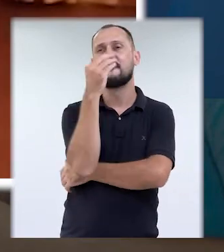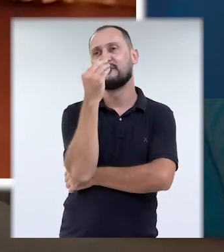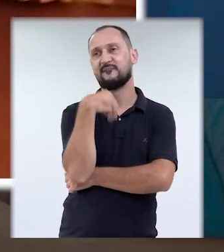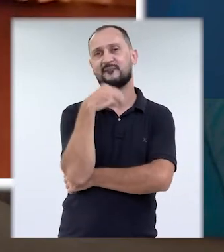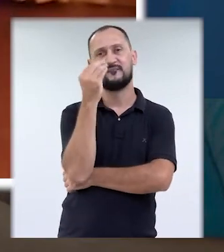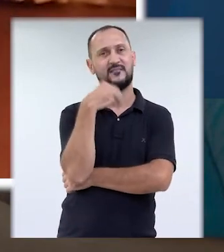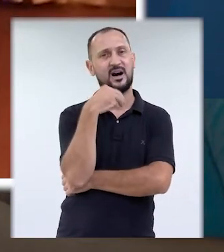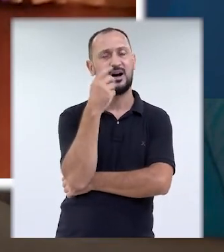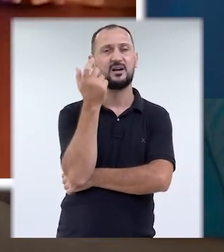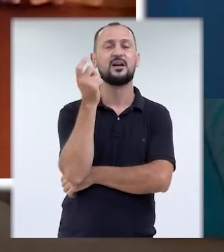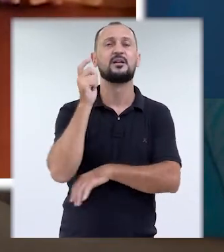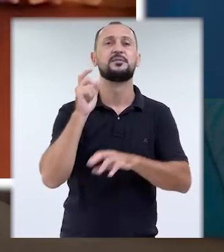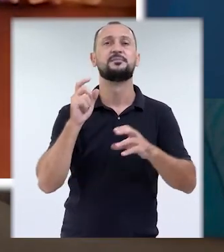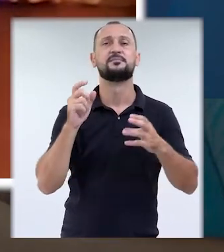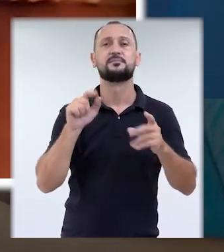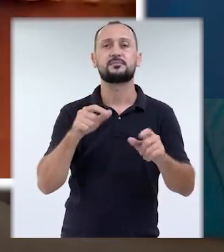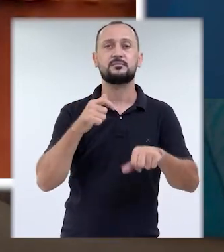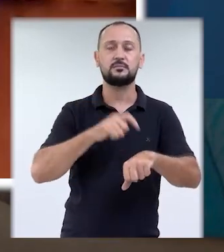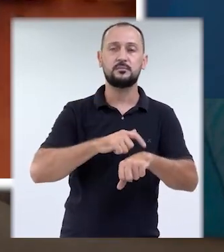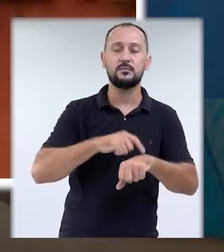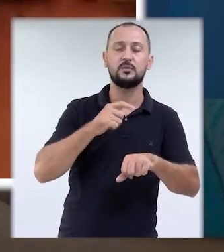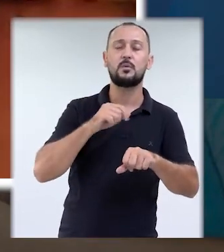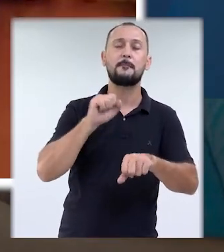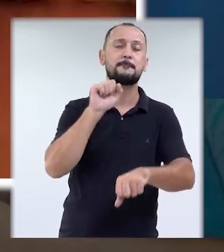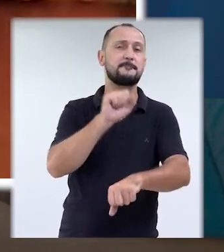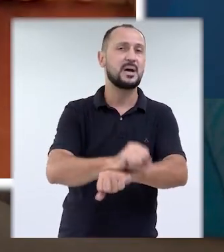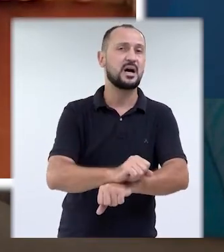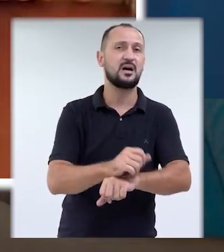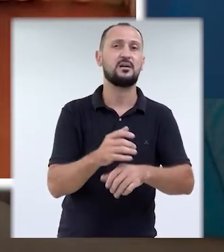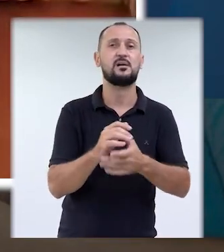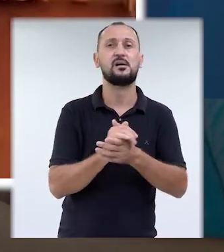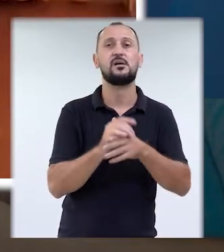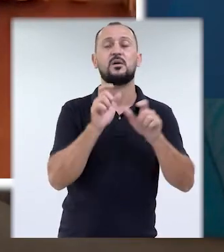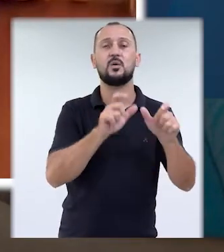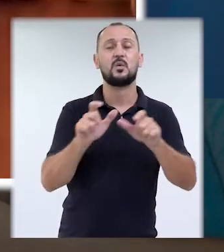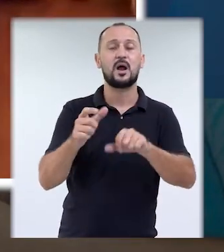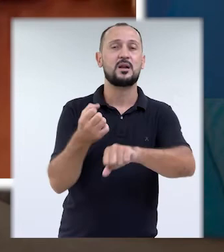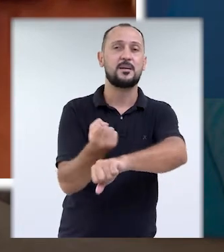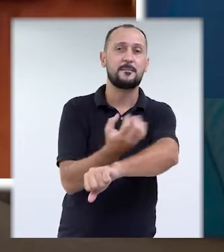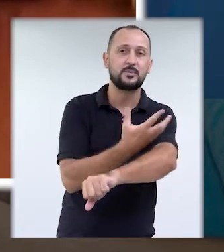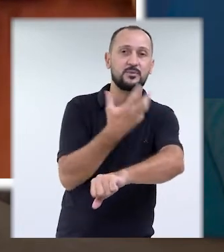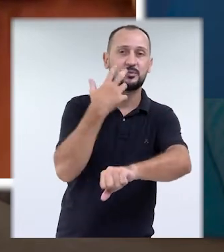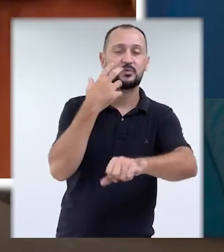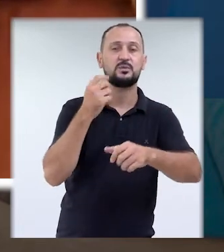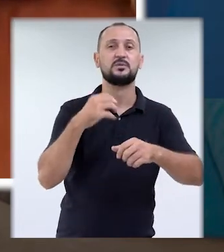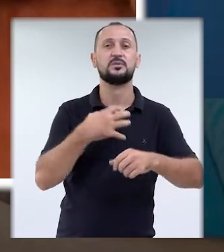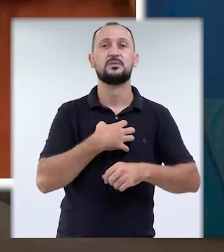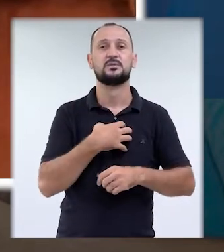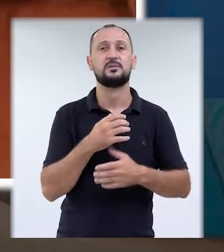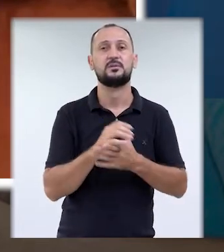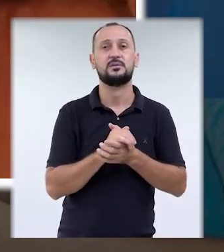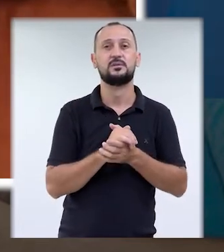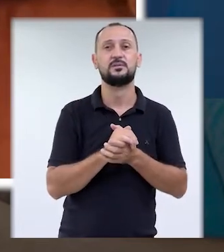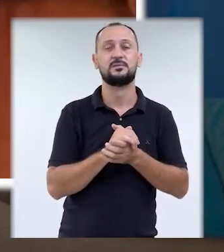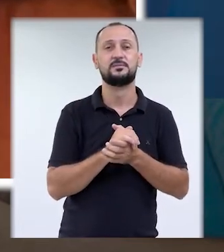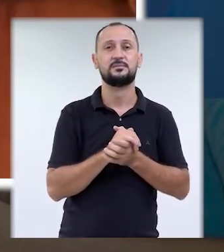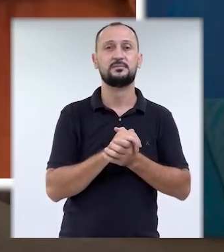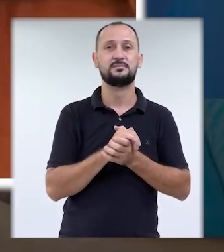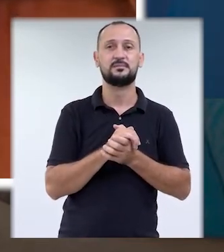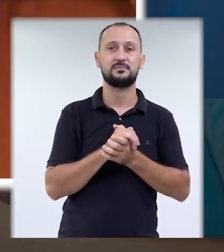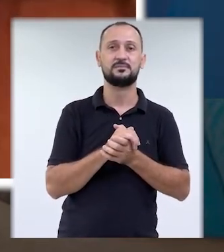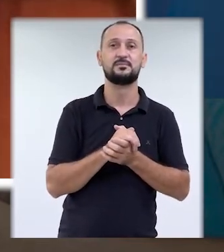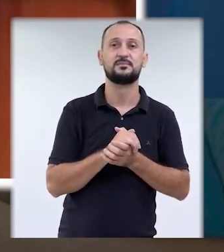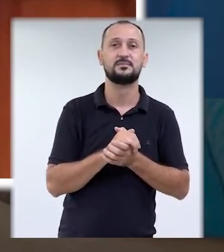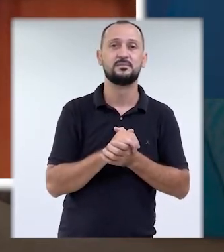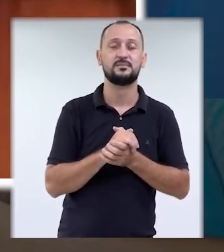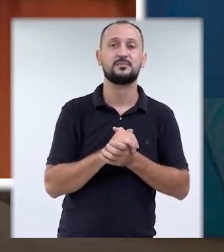fragilidade, né, é esse lugar do passivo, que é o lugar das emoções, do sentimento, do